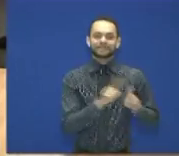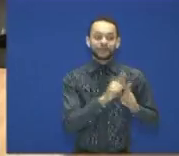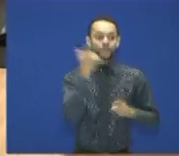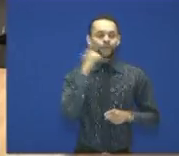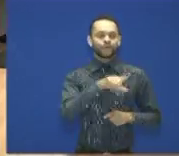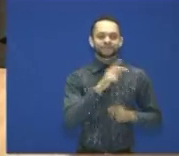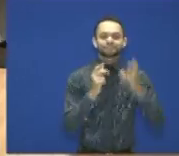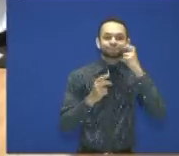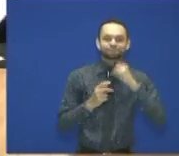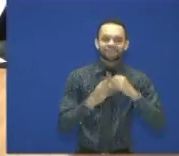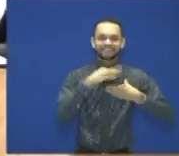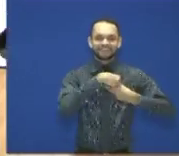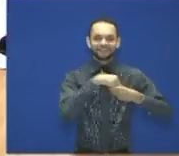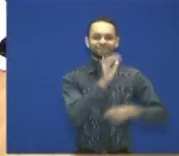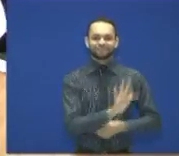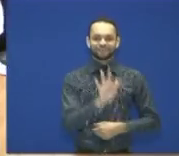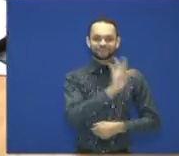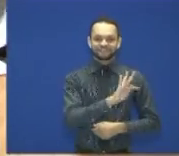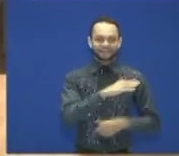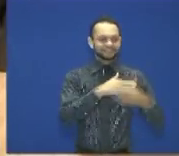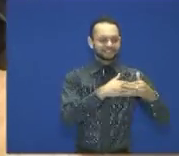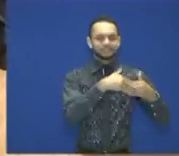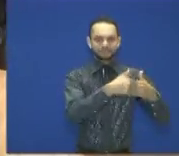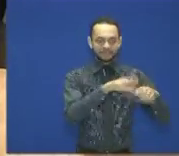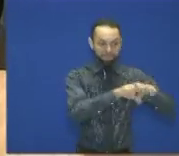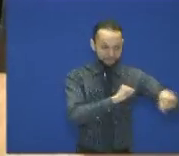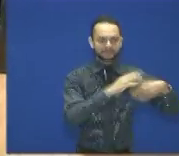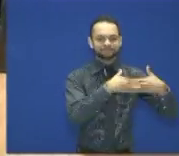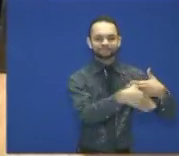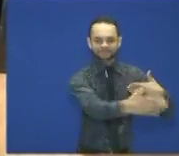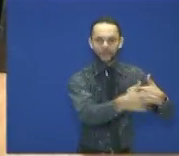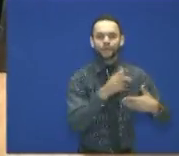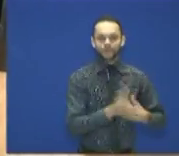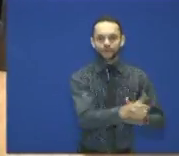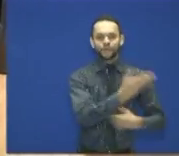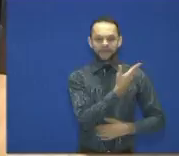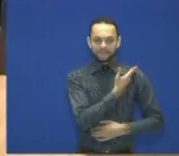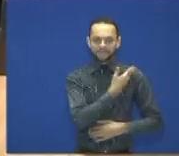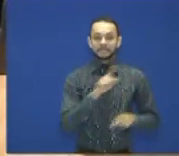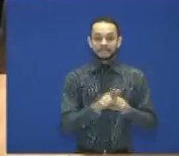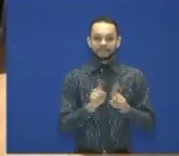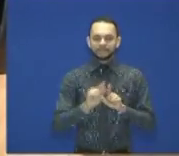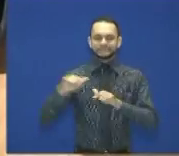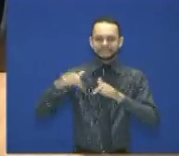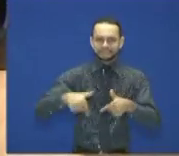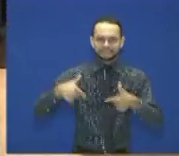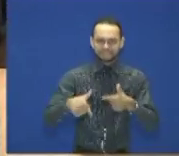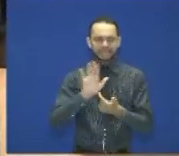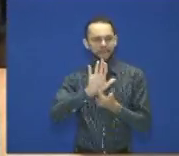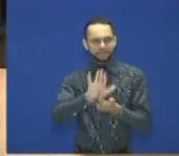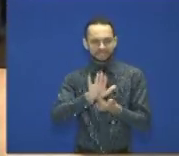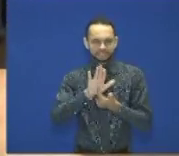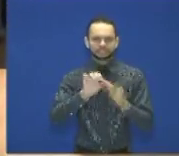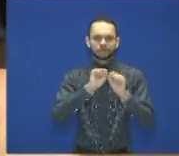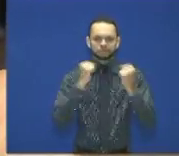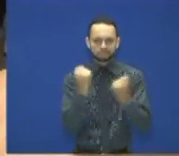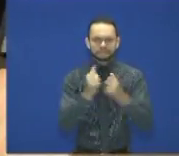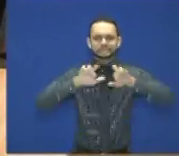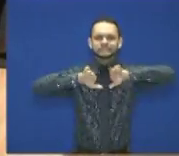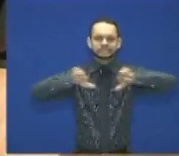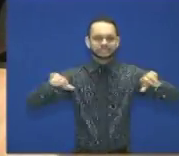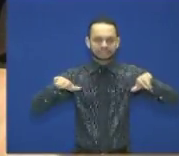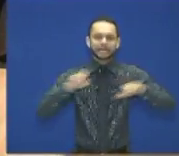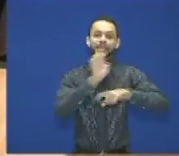vida toda. As memórias das aulas, congressos, apresentações, a labuta dos estágios que, no final, se revelam